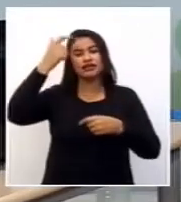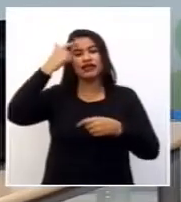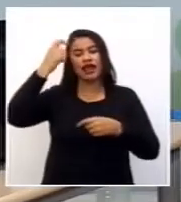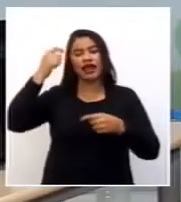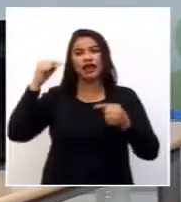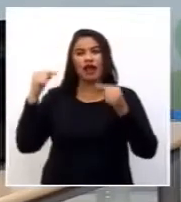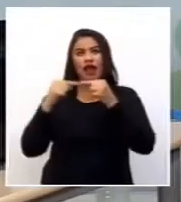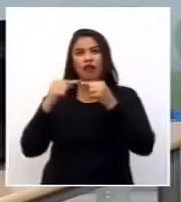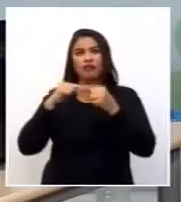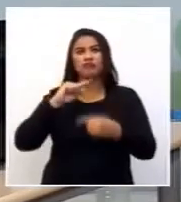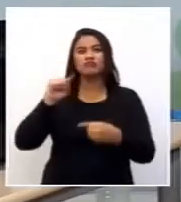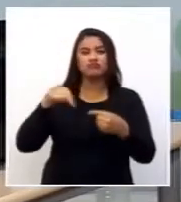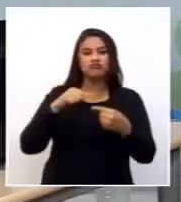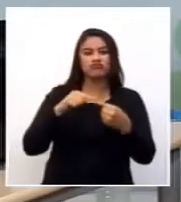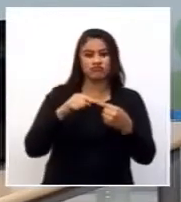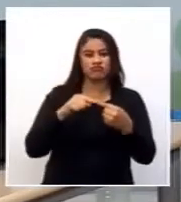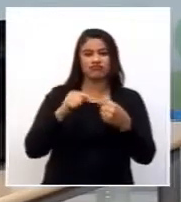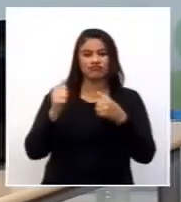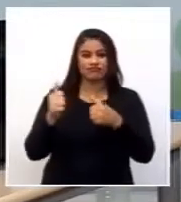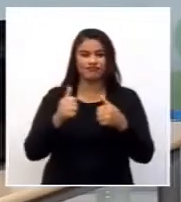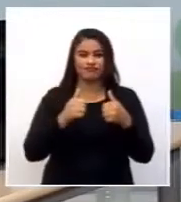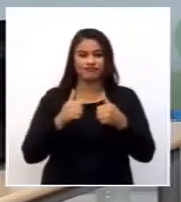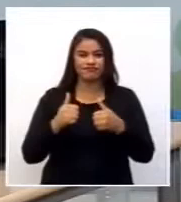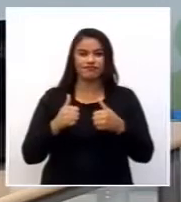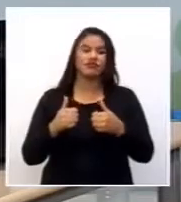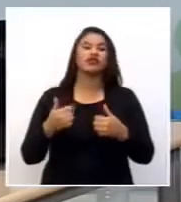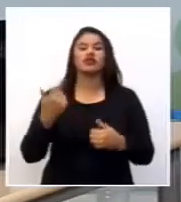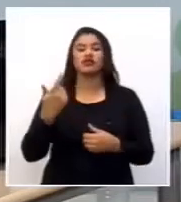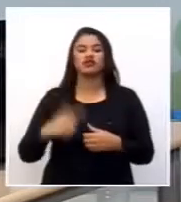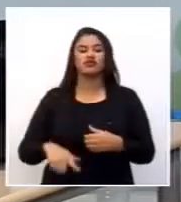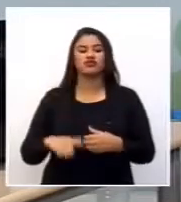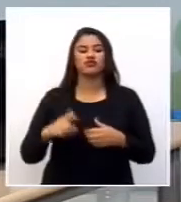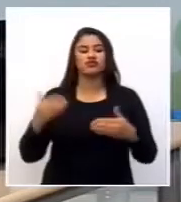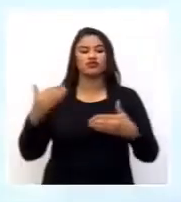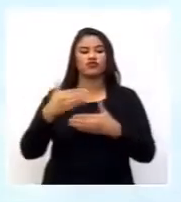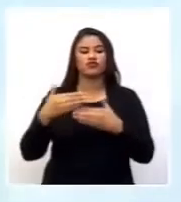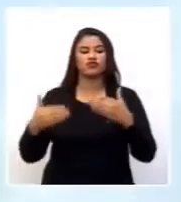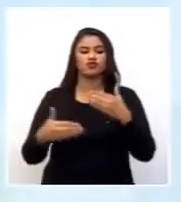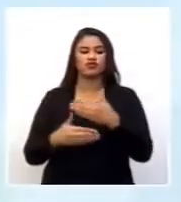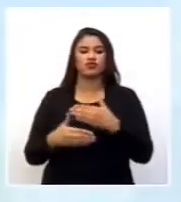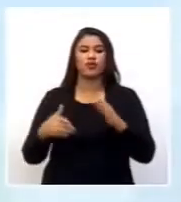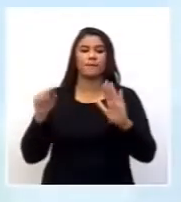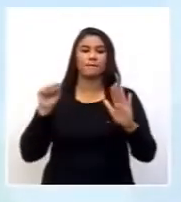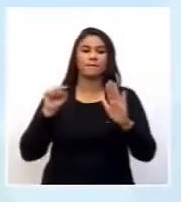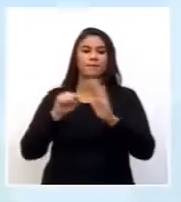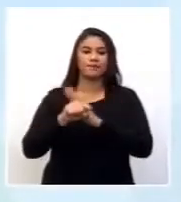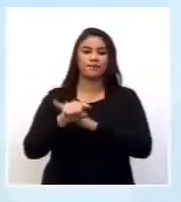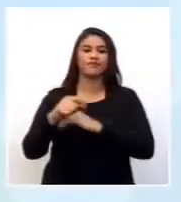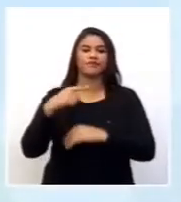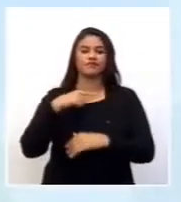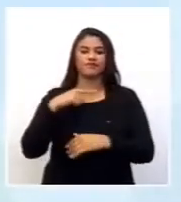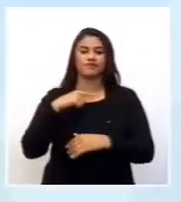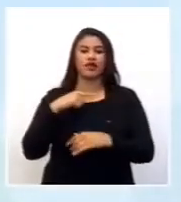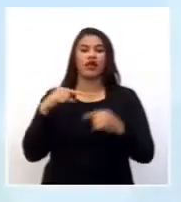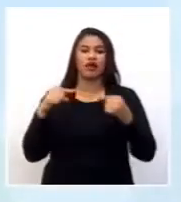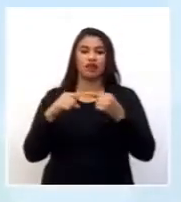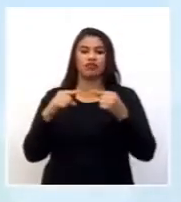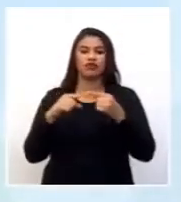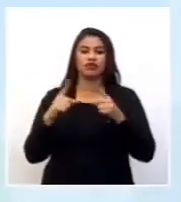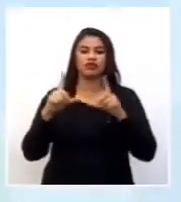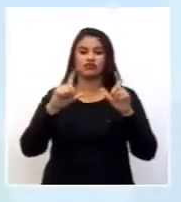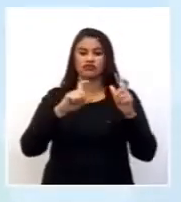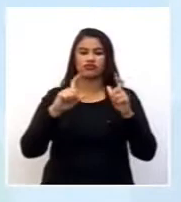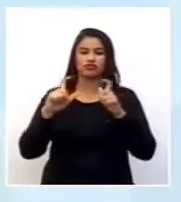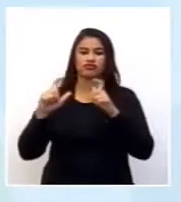do nosso objetivo dessa TPC, tá? Então, na tela, nós colocaremos um questionamento referente às imagens que